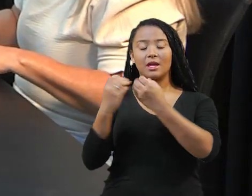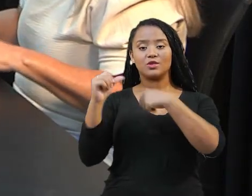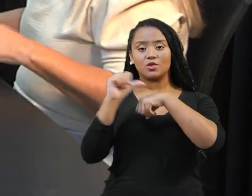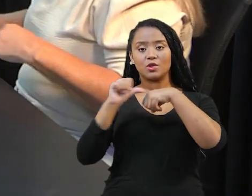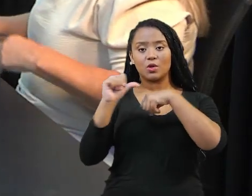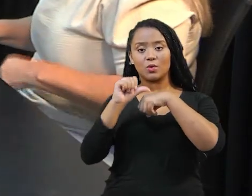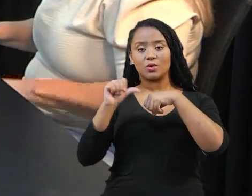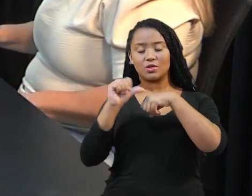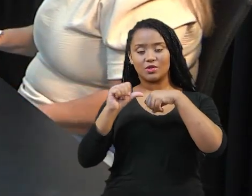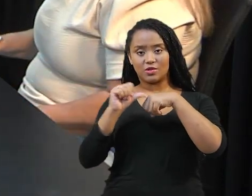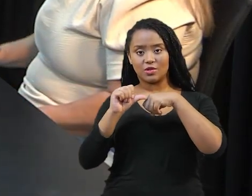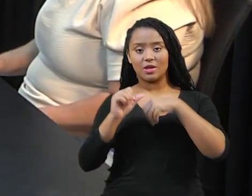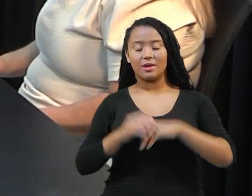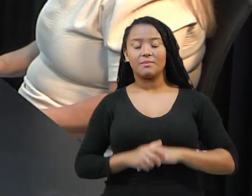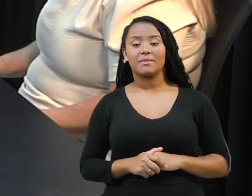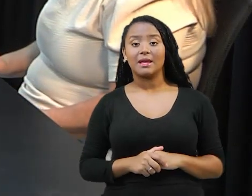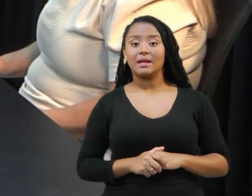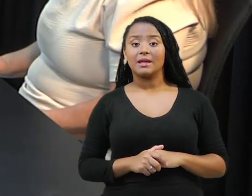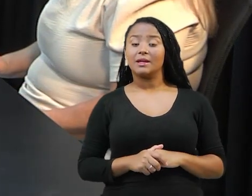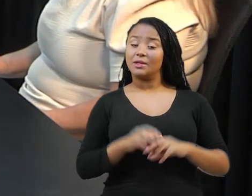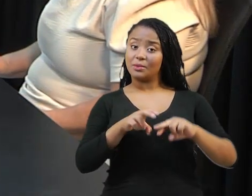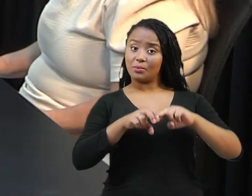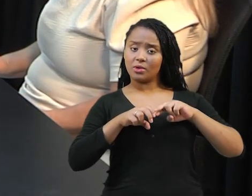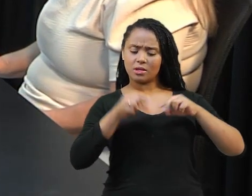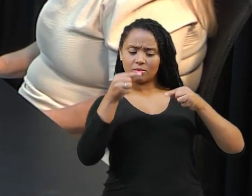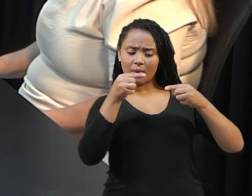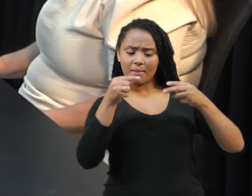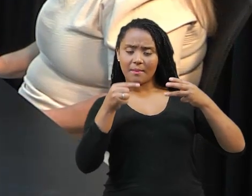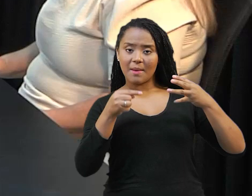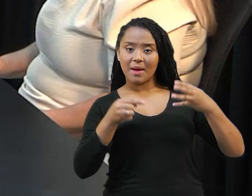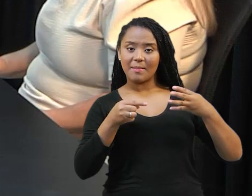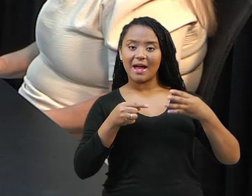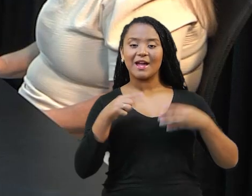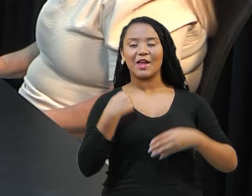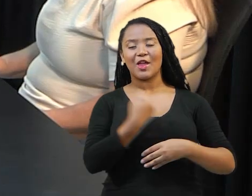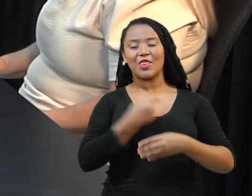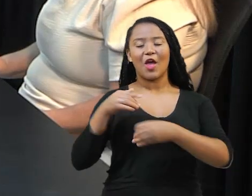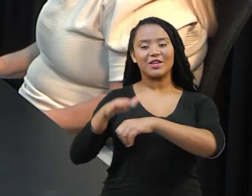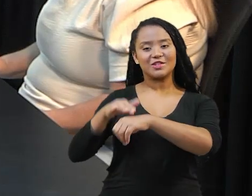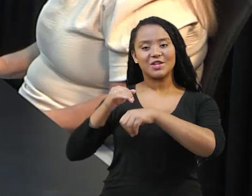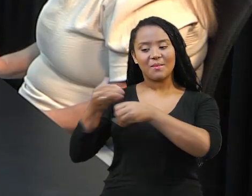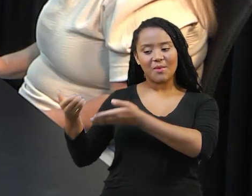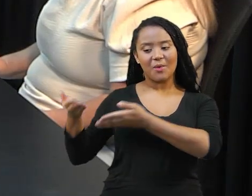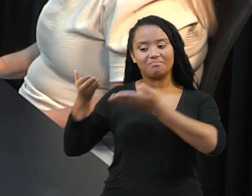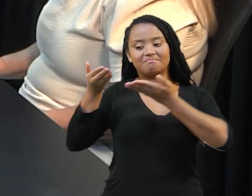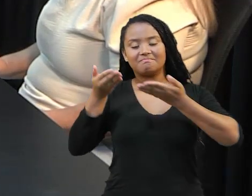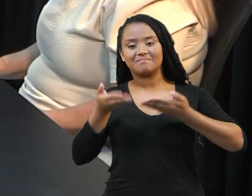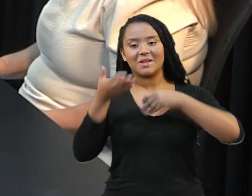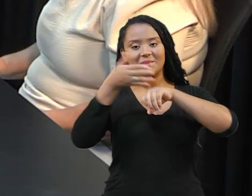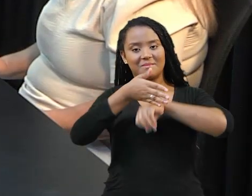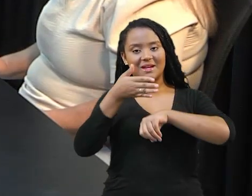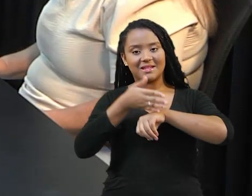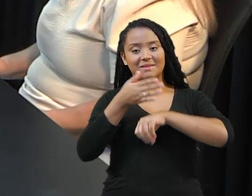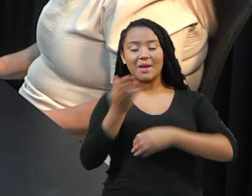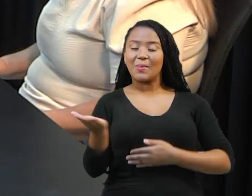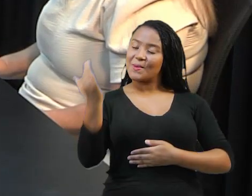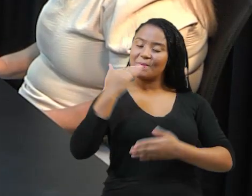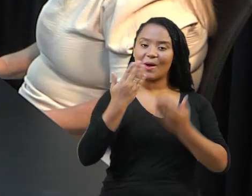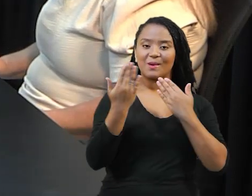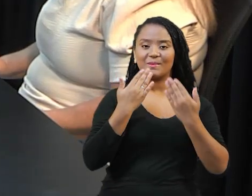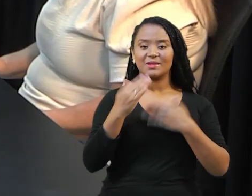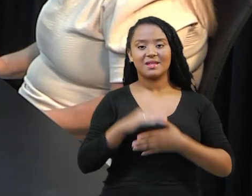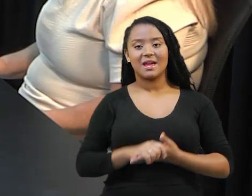Eliane, o Paulo é o nosso convidado de hoje no Bora Prosear, porque como todos sabem, uma universidade é feita